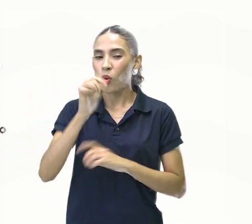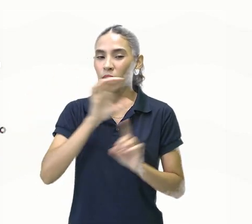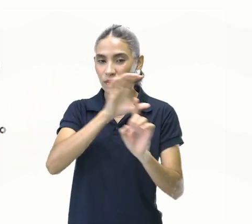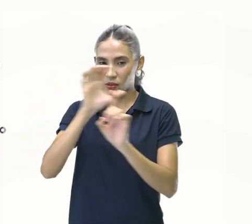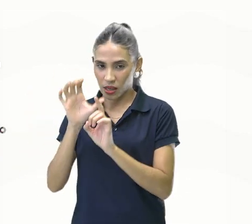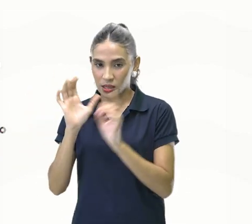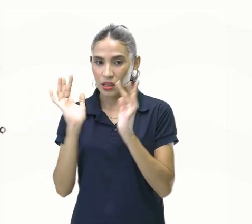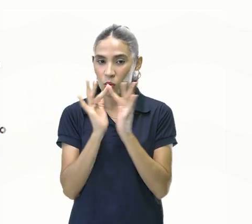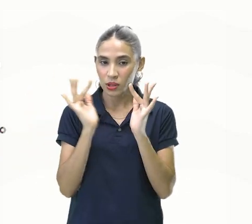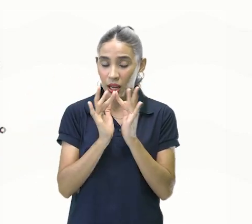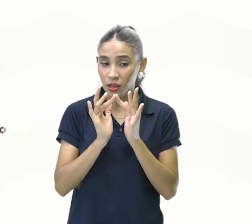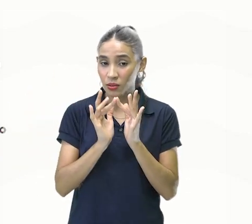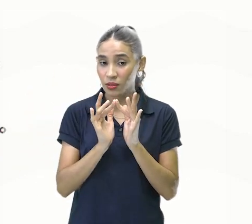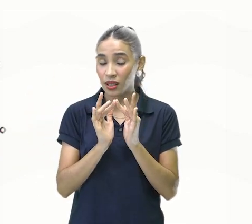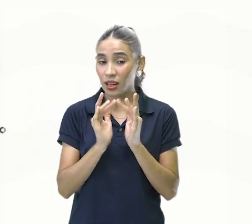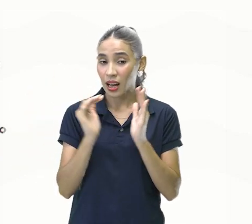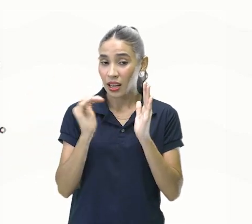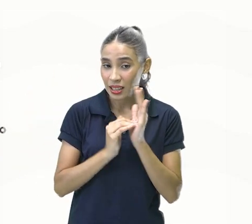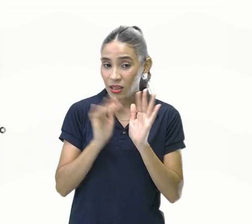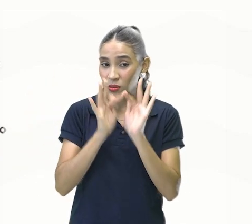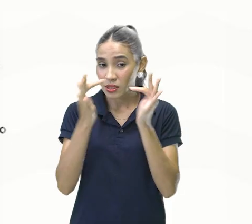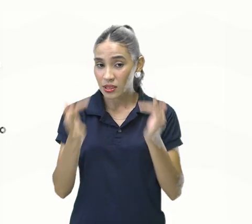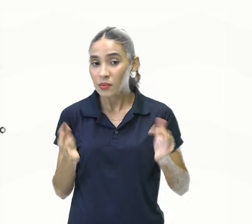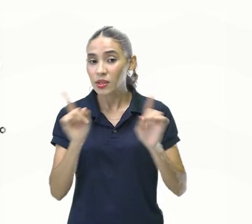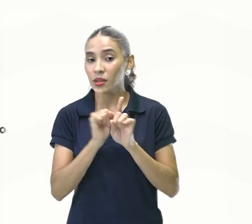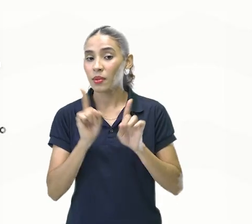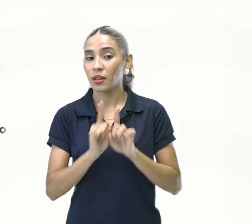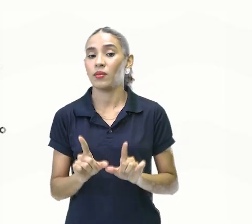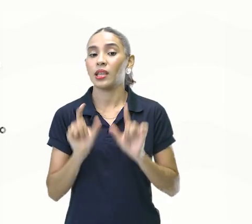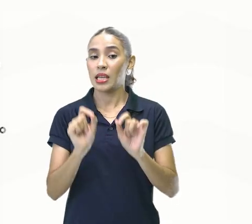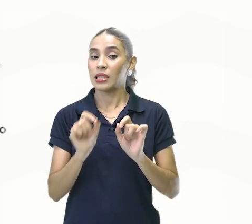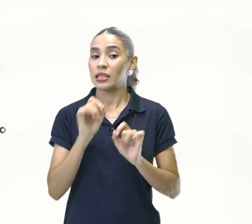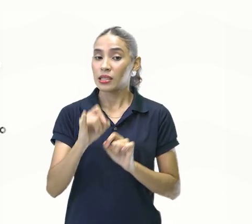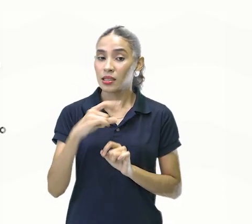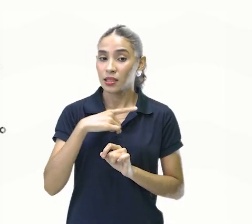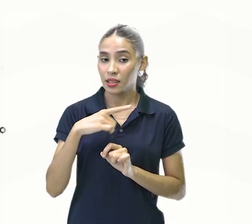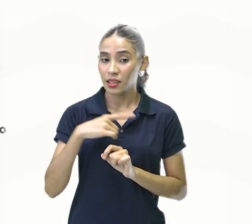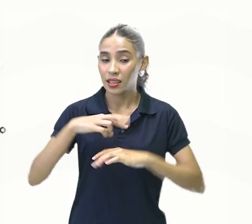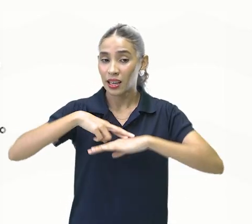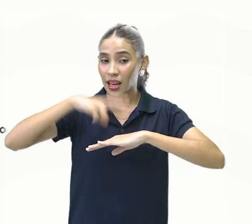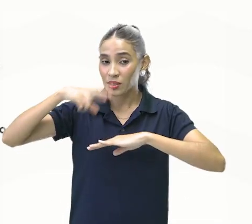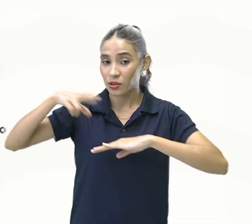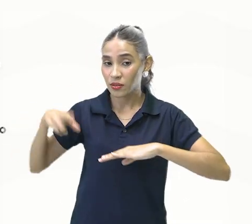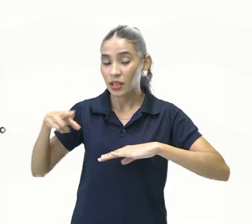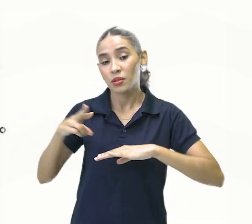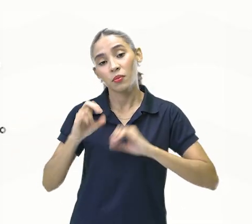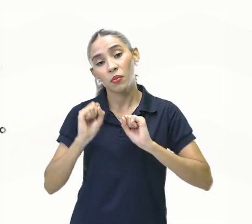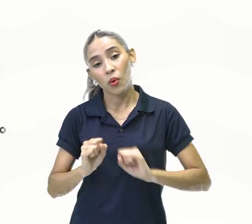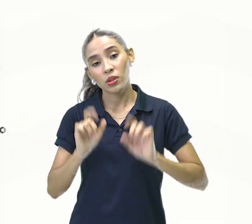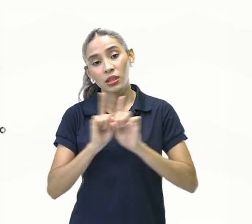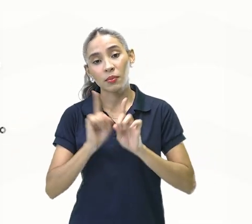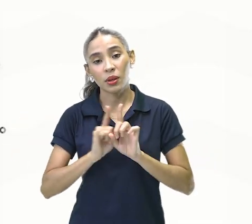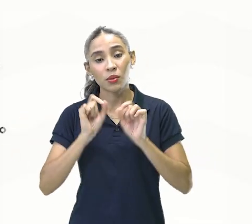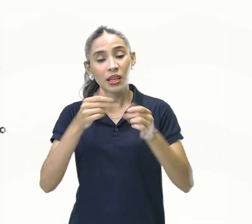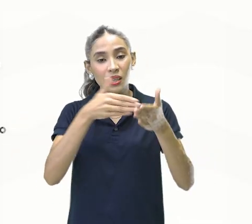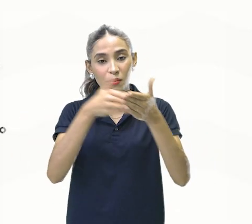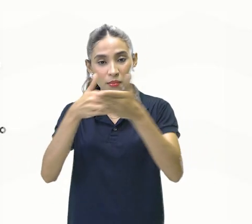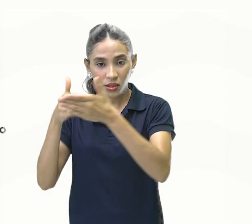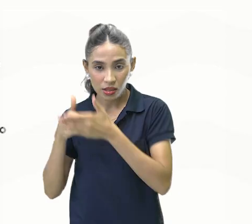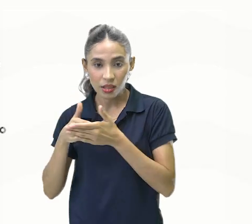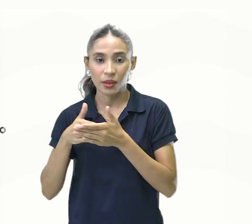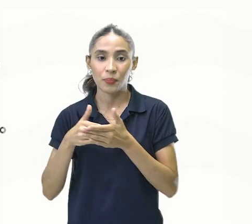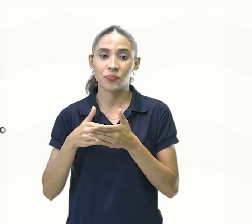de penetração. E até um simples fato, quando se tem sua radioatividade, ela pode ser